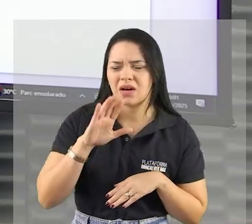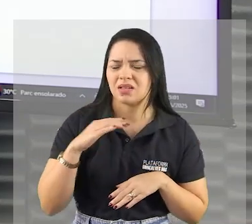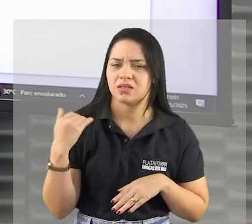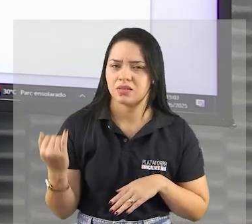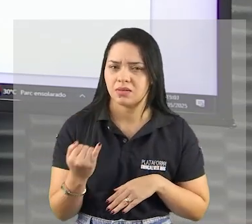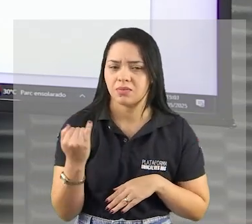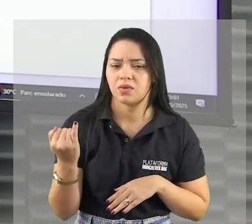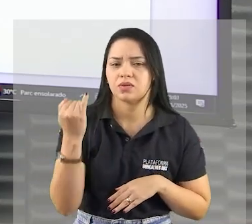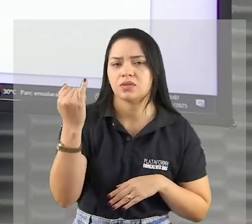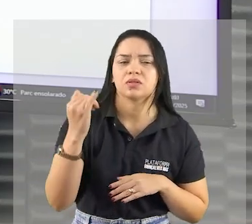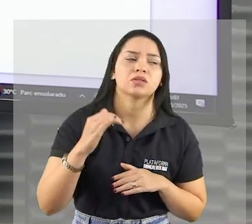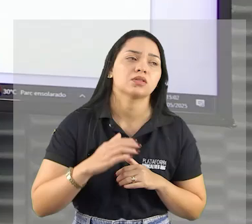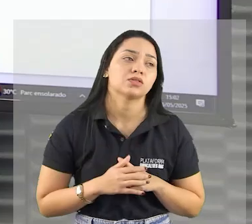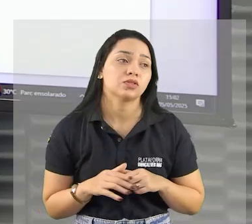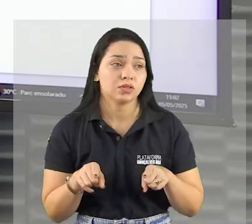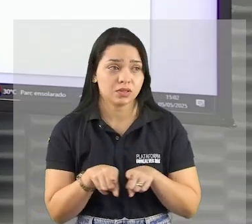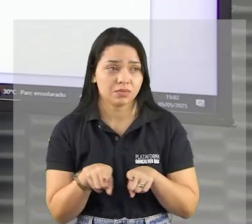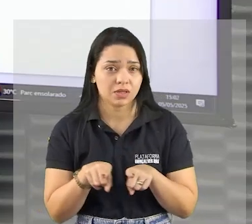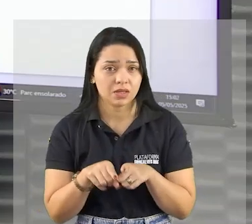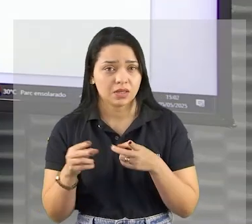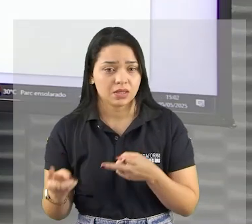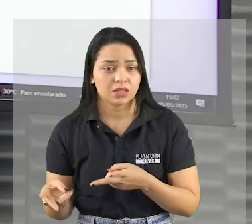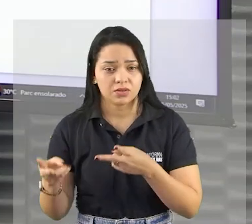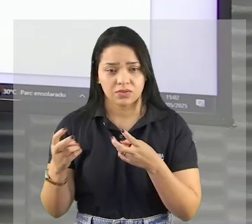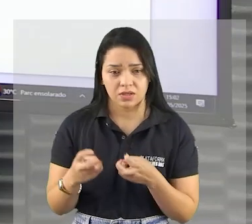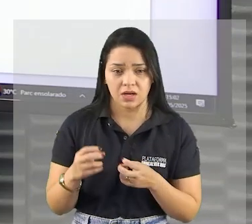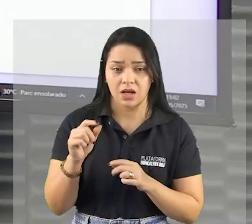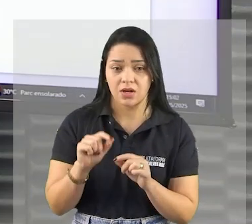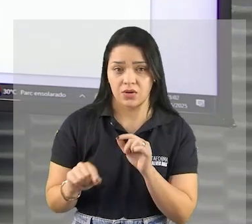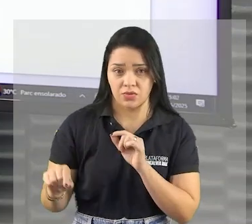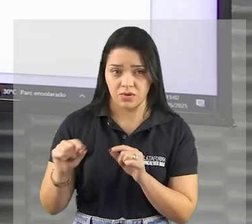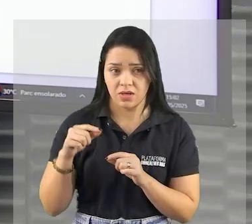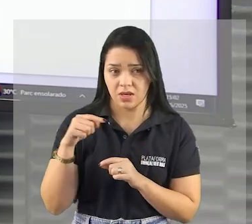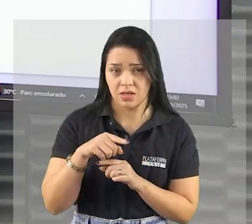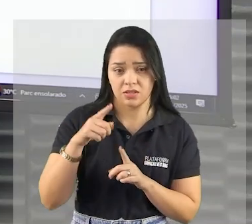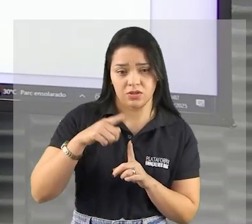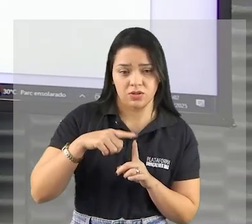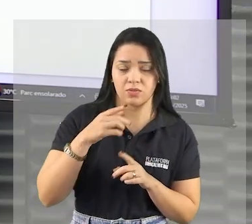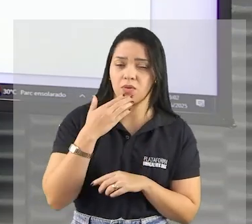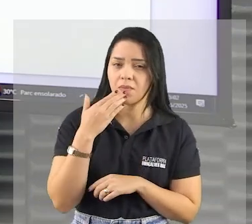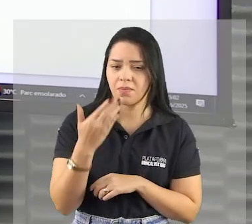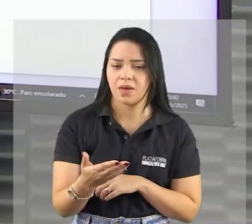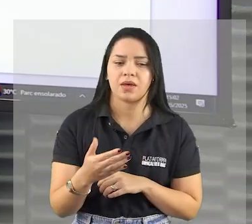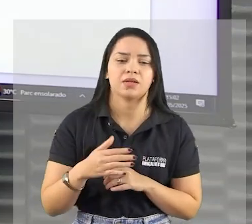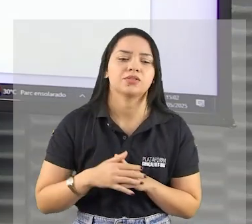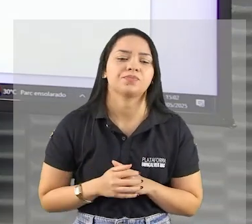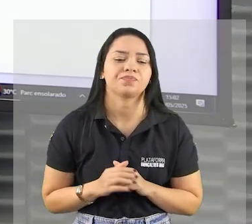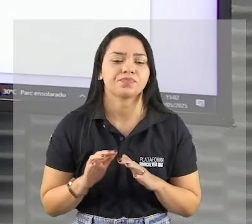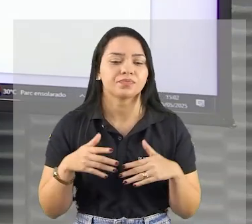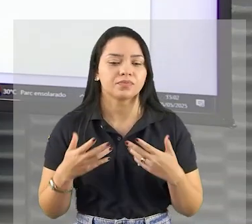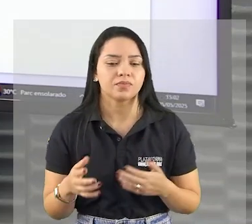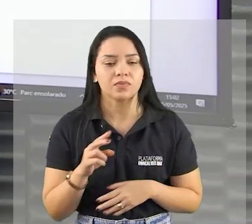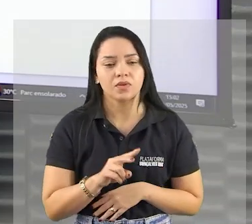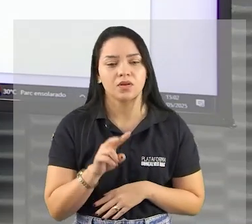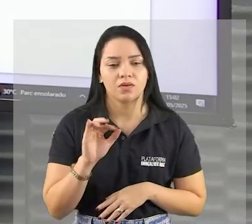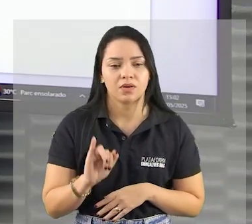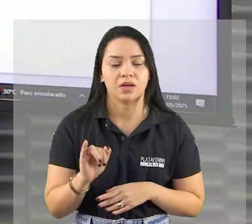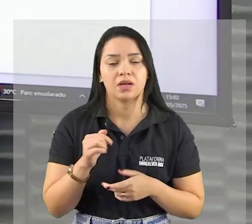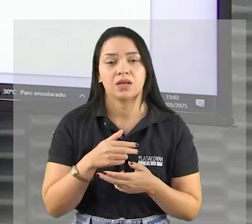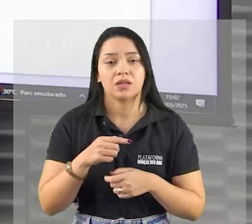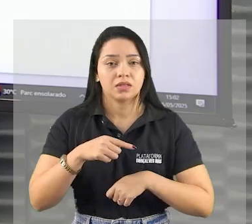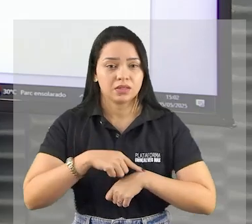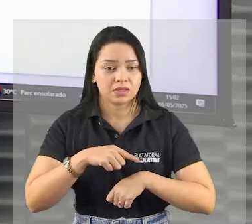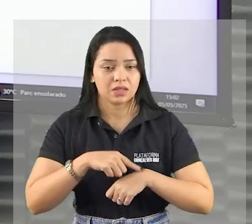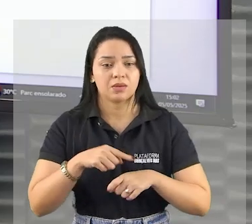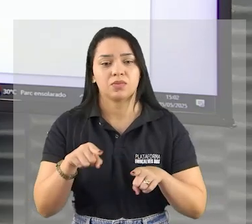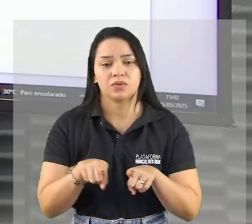uma questão, de identificar um comando e o que é que esse tipo de comando pede. Então, ali você vai ganhando tempo